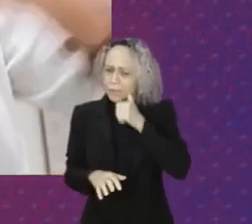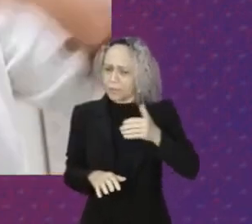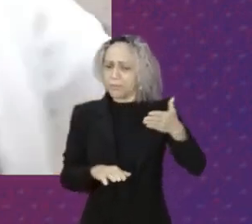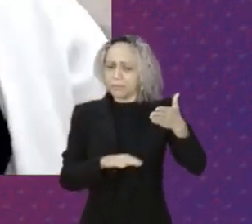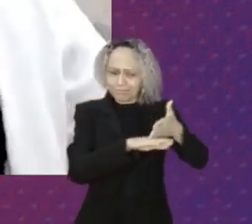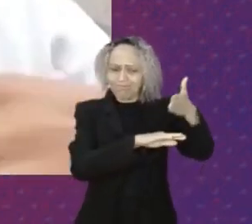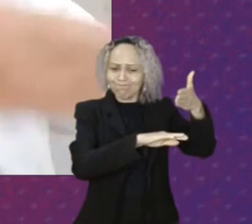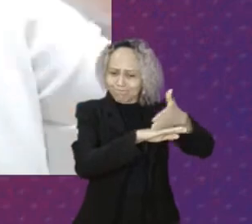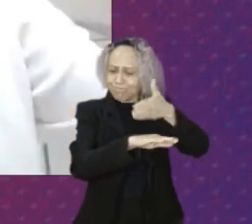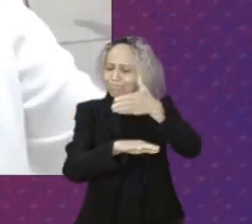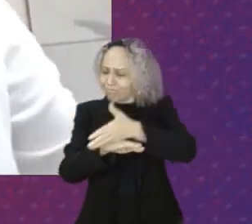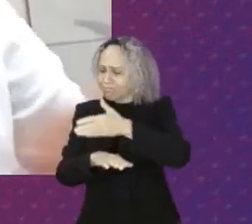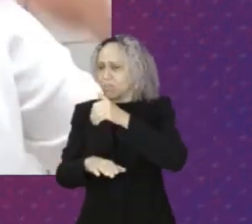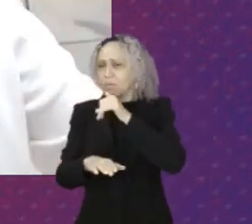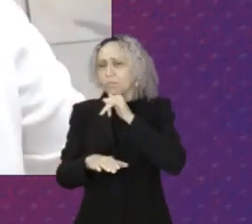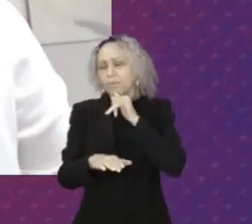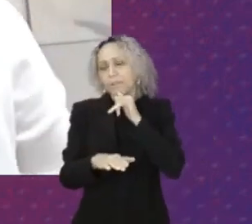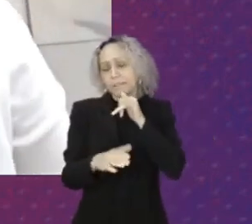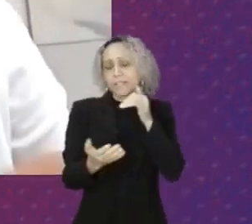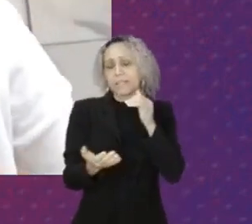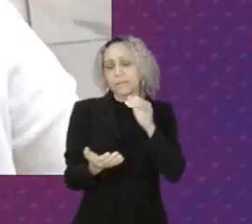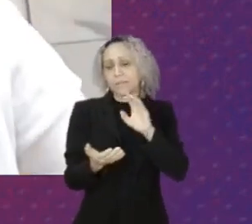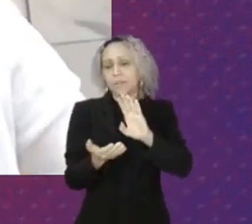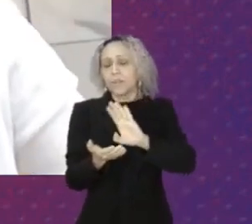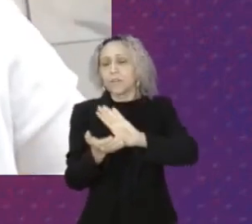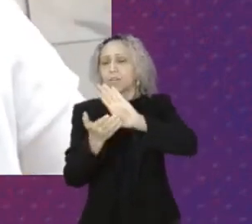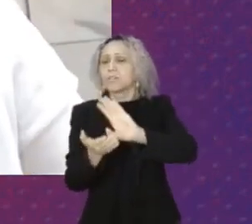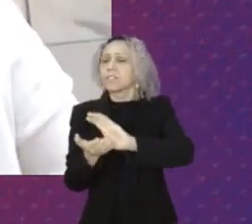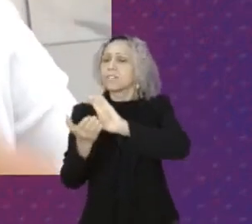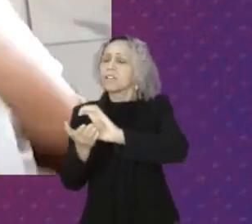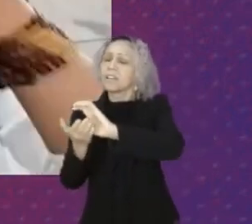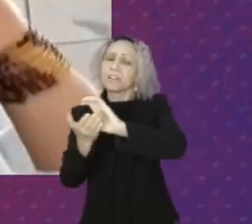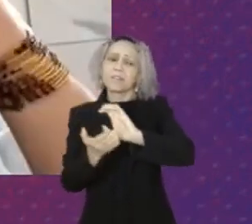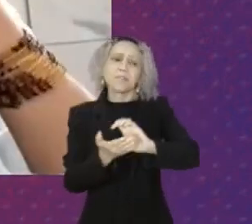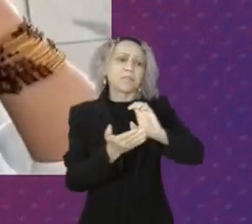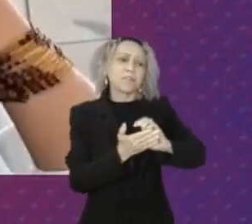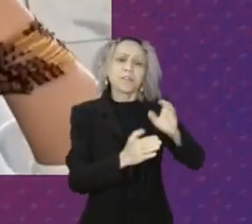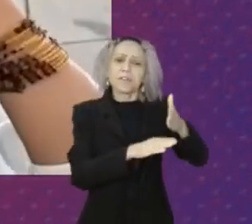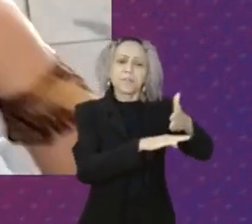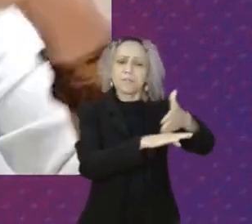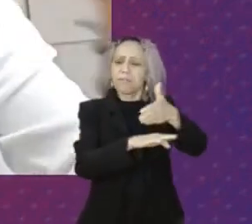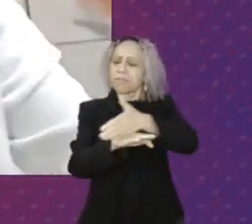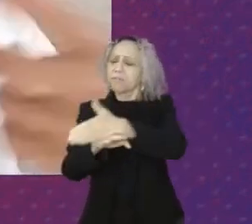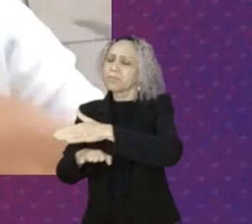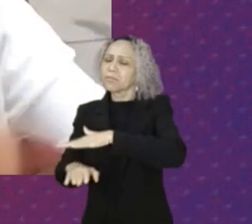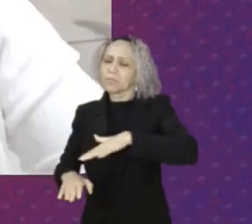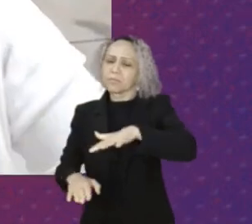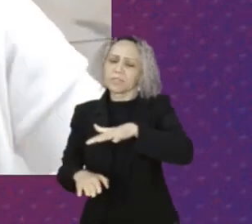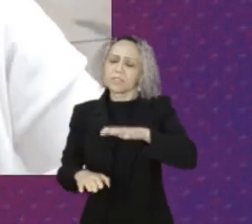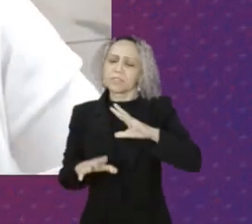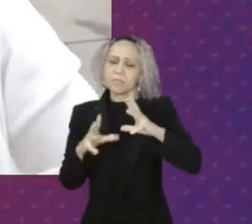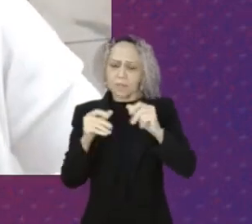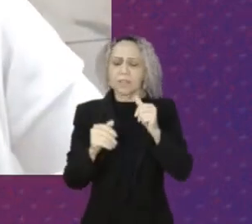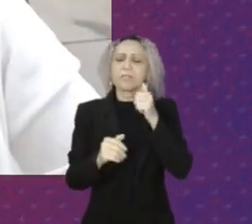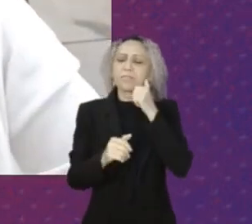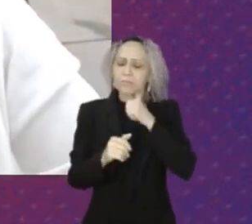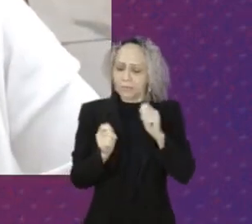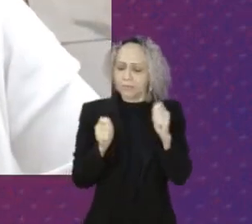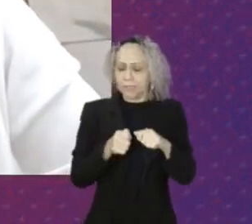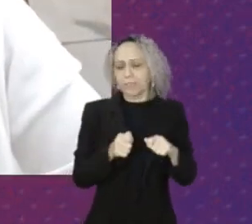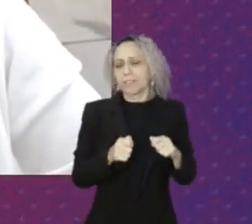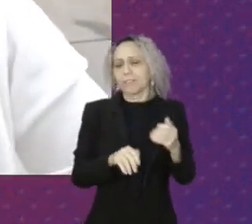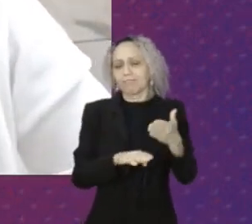espaços, conselhos e números temáticos que a gente tem no Brasil. E a gente precisa de políticas